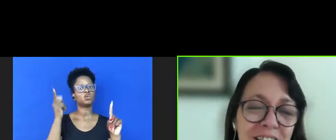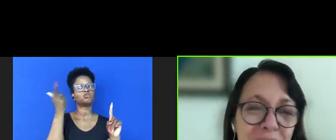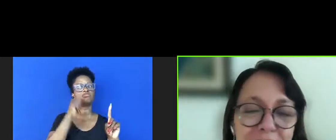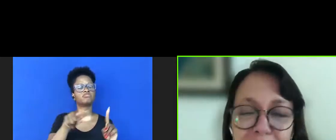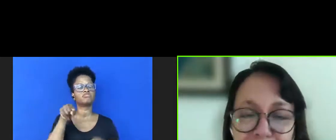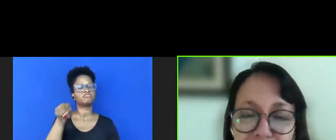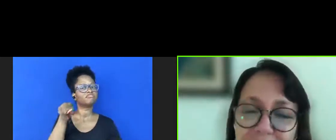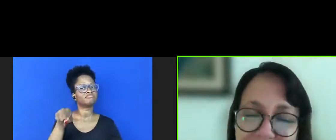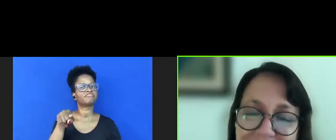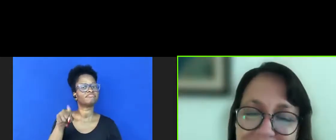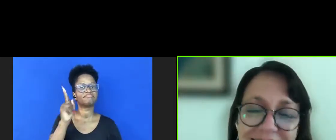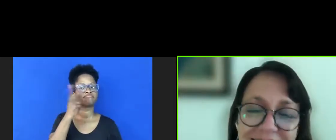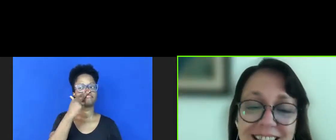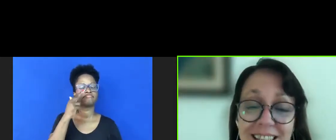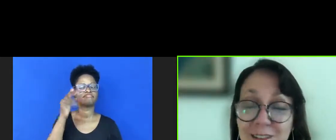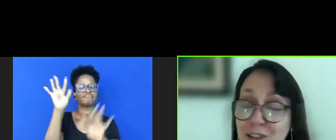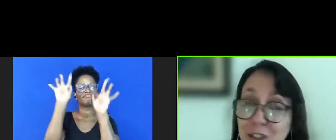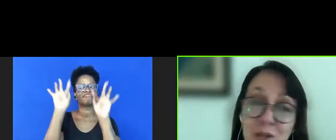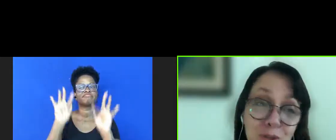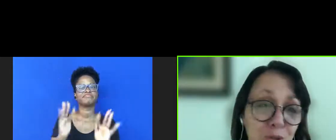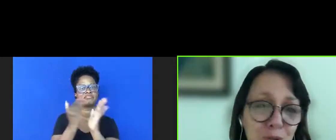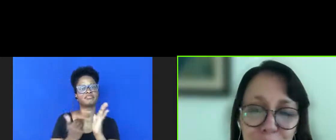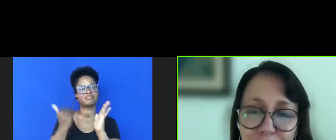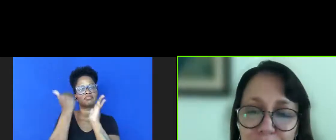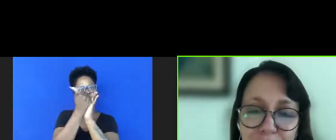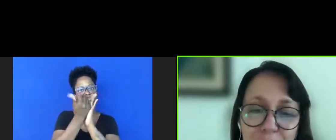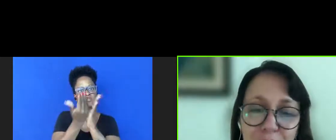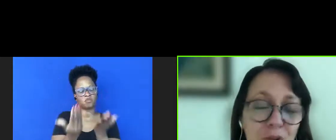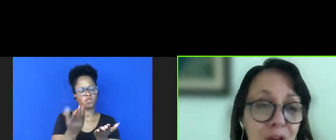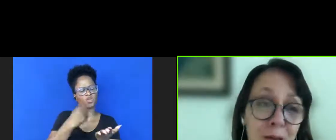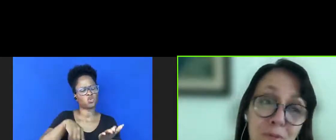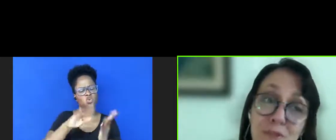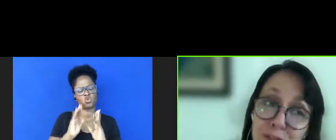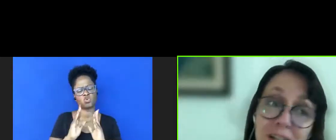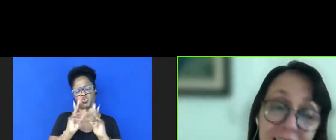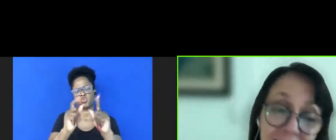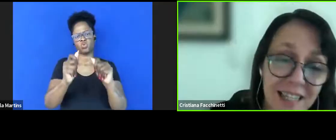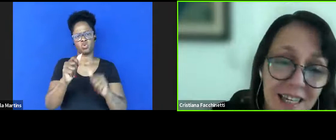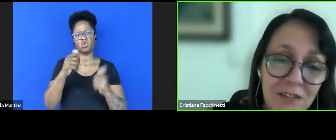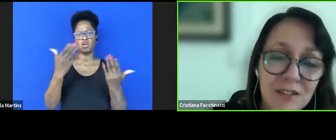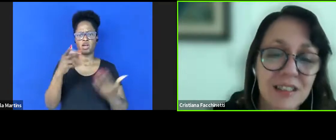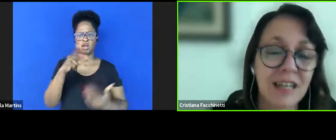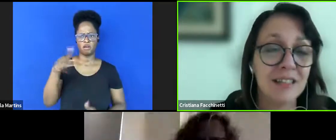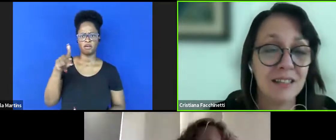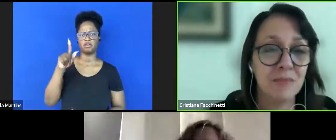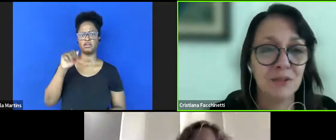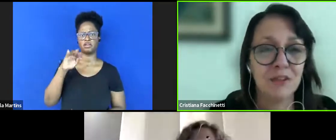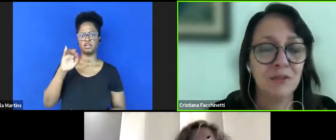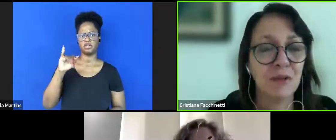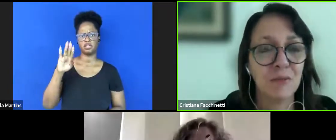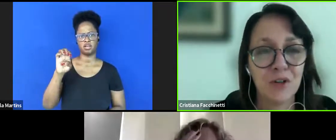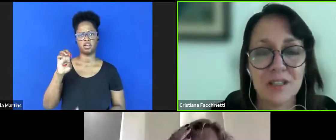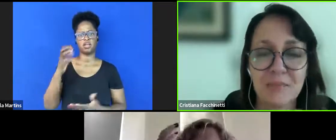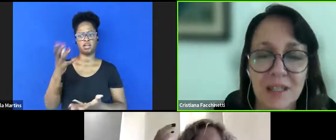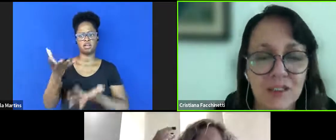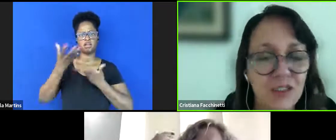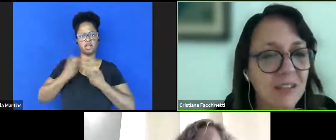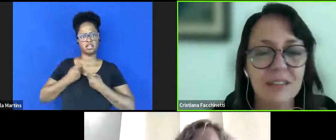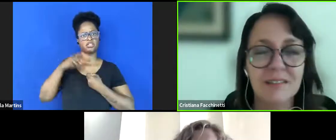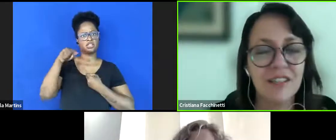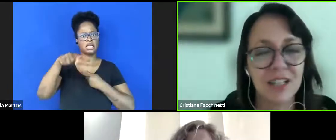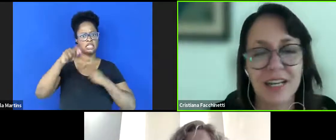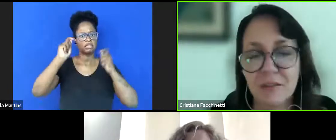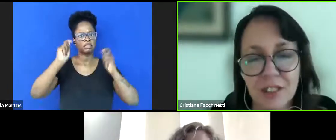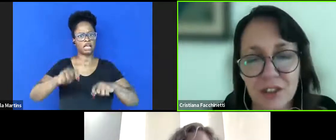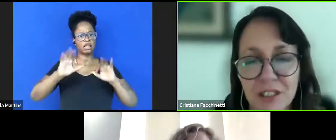faz a gente ainda mais feliz. Estamos todos. A professora Gail Davis, que a recebeu tão amorosamente